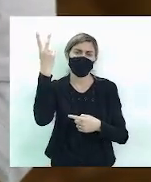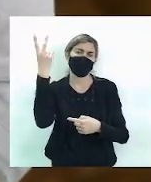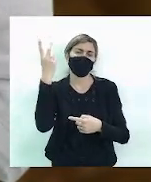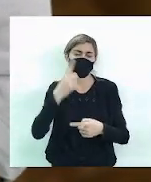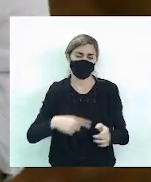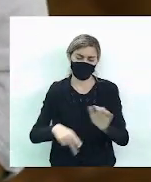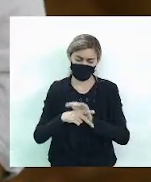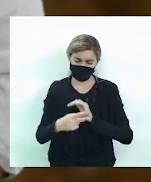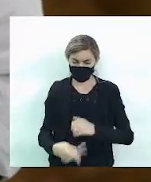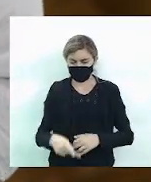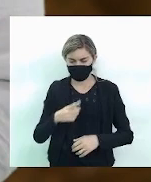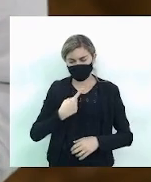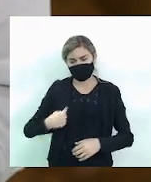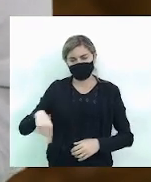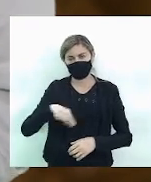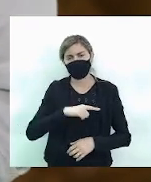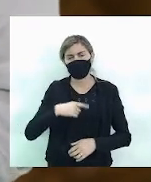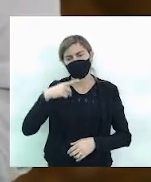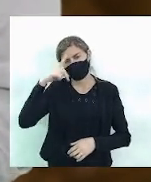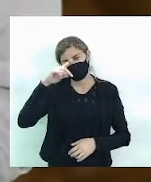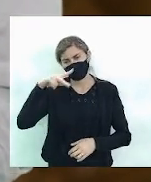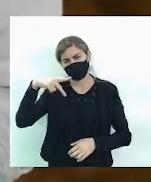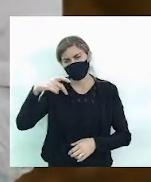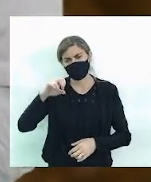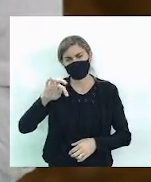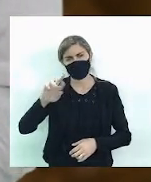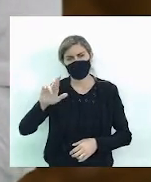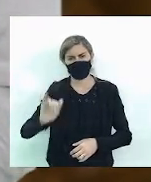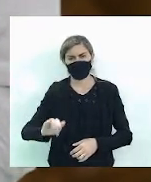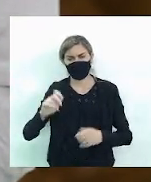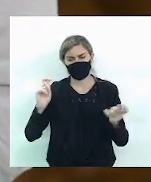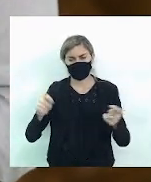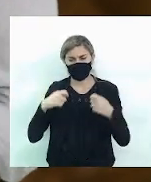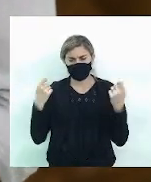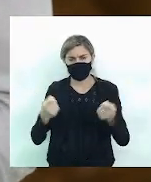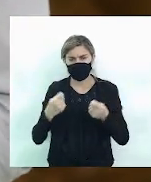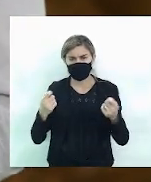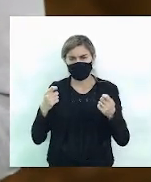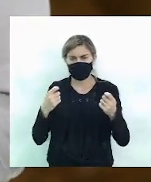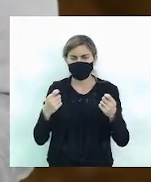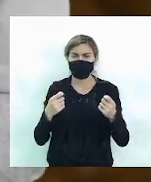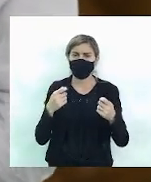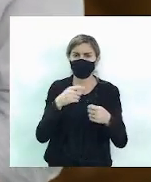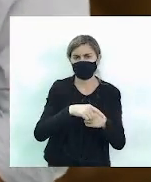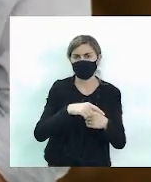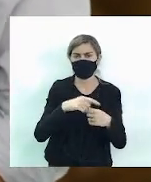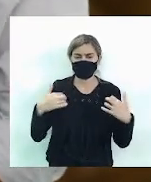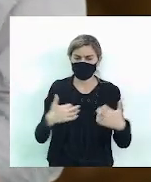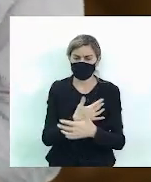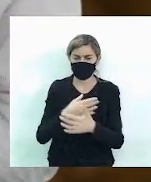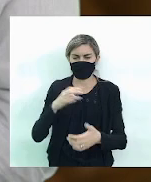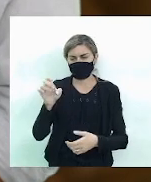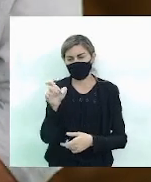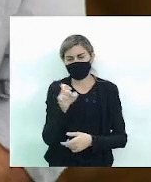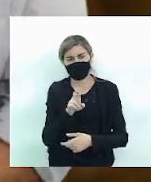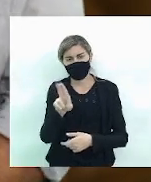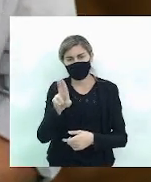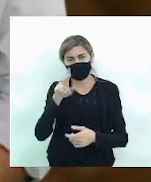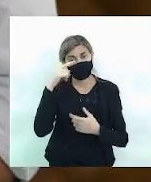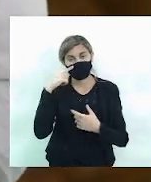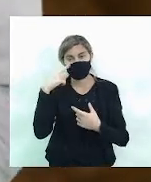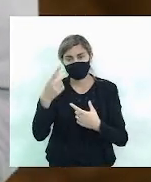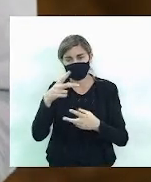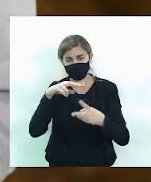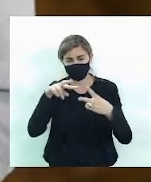que é nosso, né? Exatamente. Lembra que Petrúcio, Caruaru, Gonzaga, Exu, não é? Isso. Olha Pernambuco aí, o peso de Pernambuco. E é